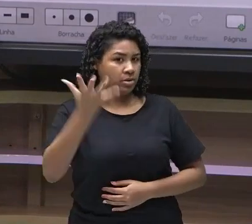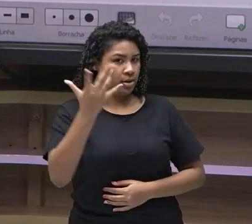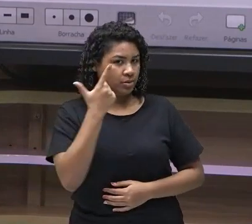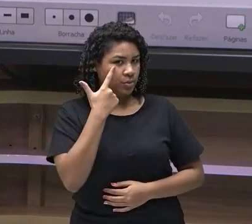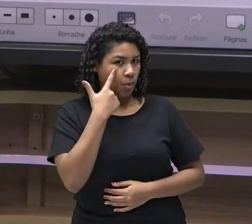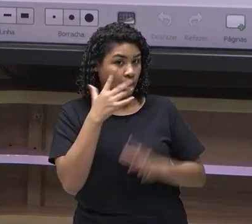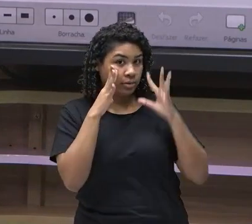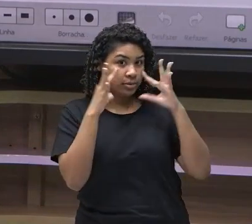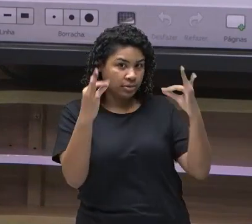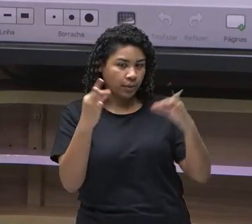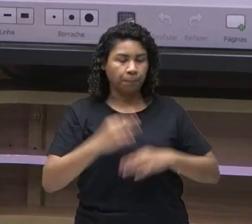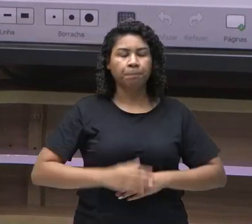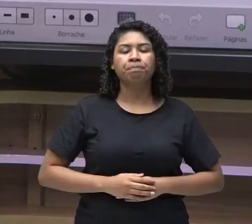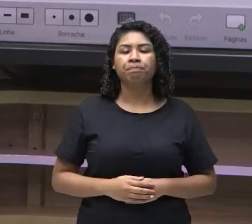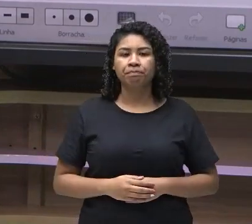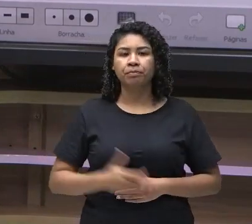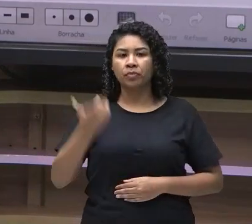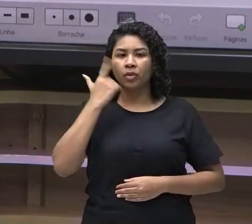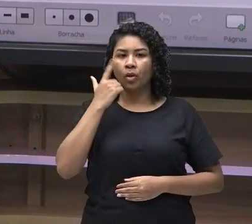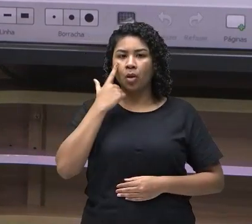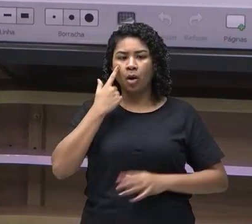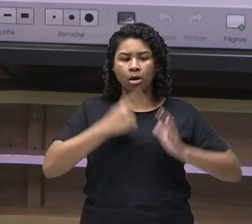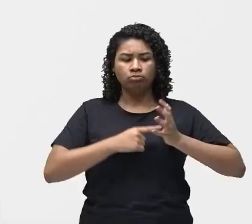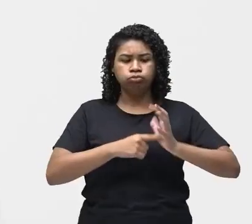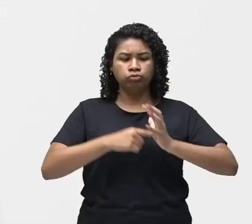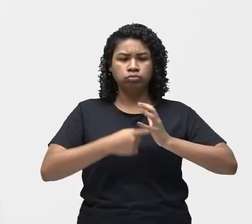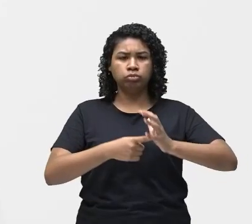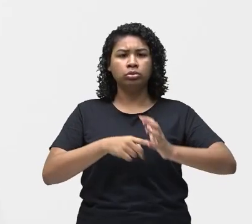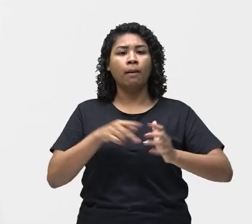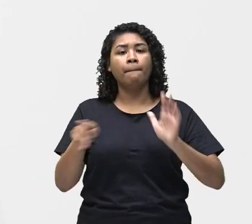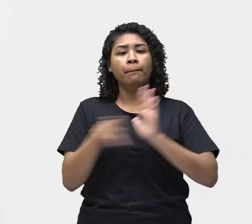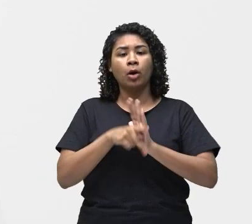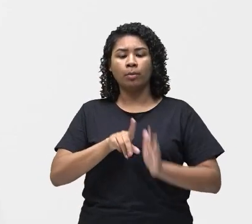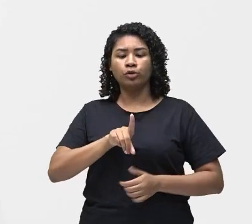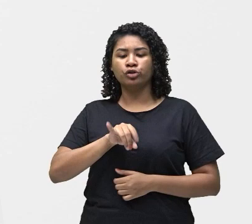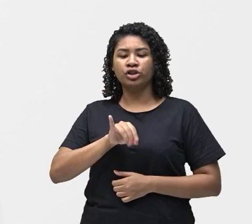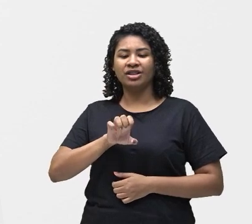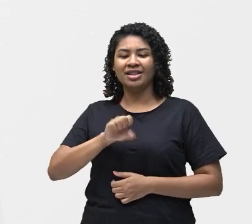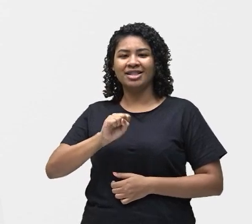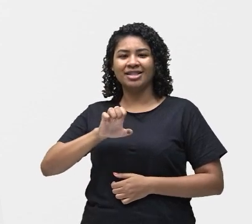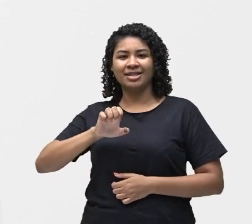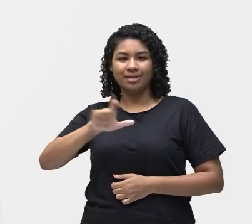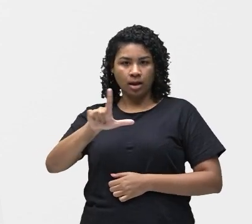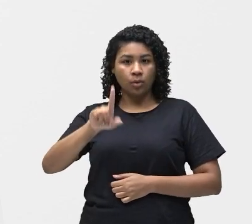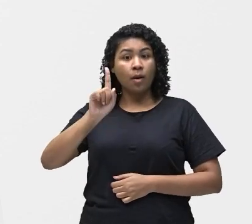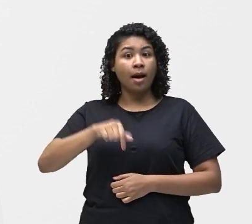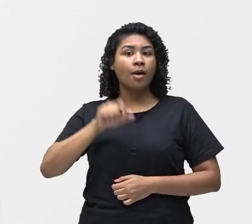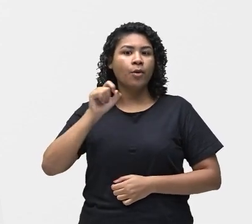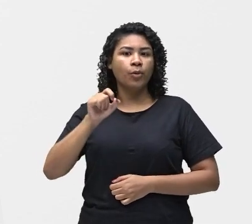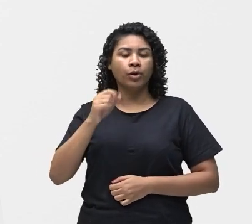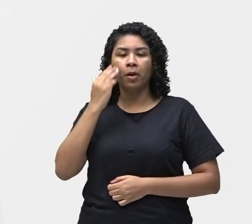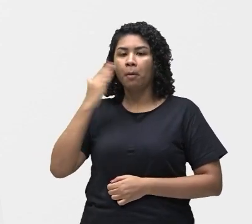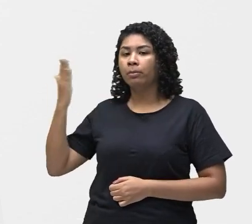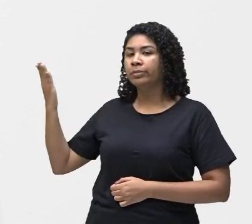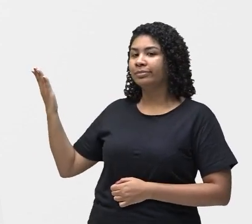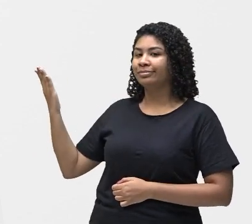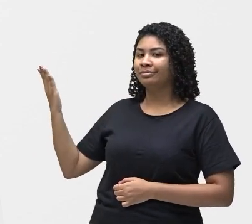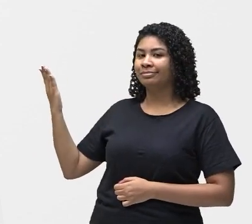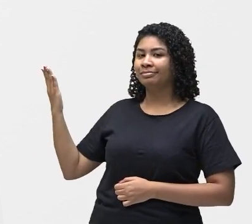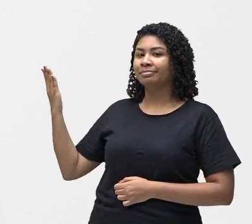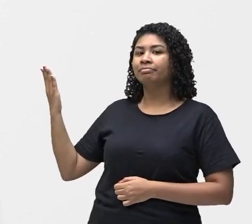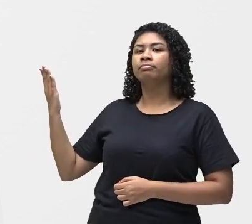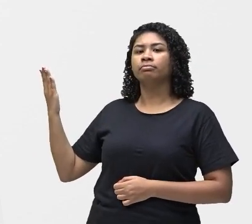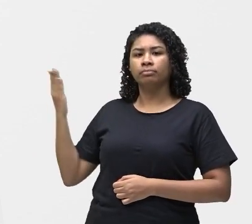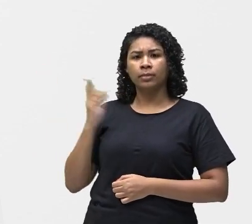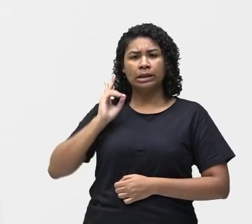olha só os motores diesel caracterizam-se pela ignição por compressão nesse processo o motor